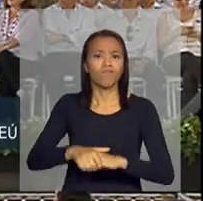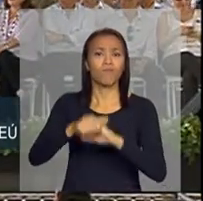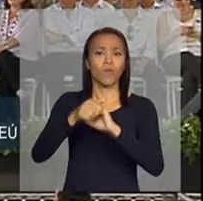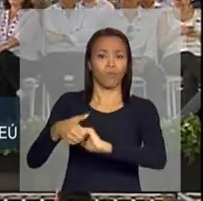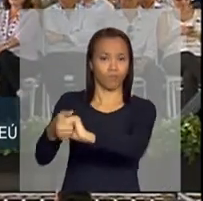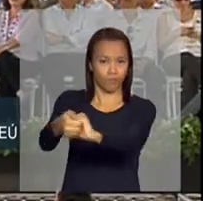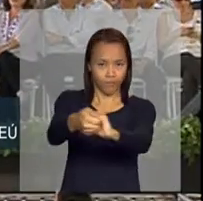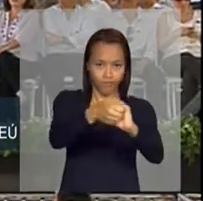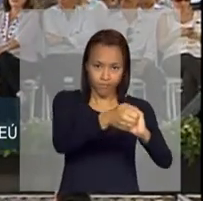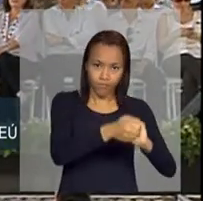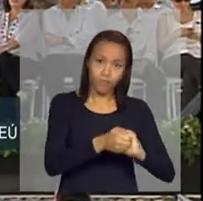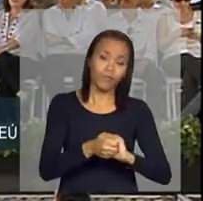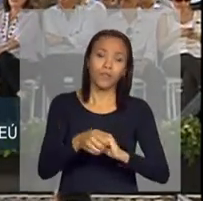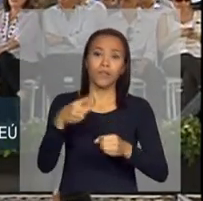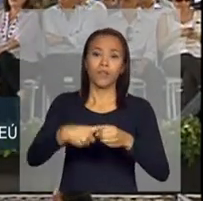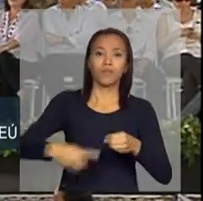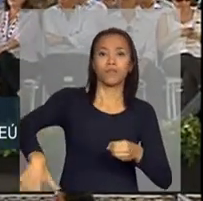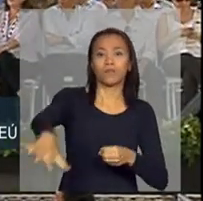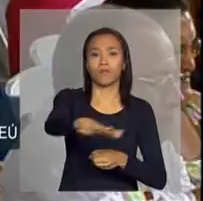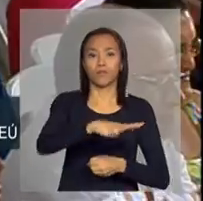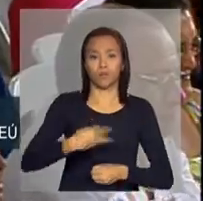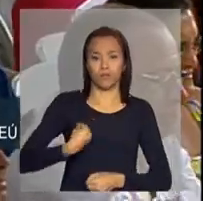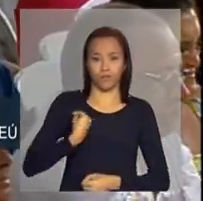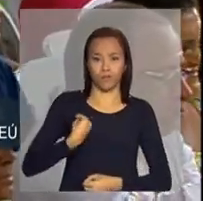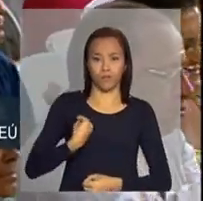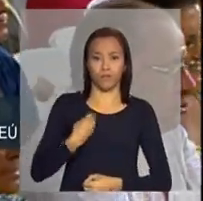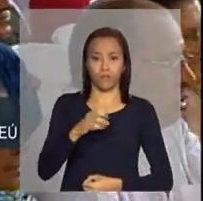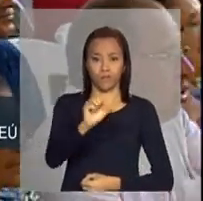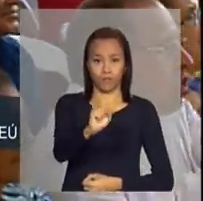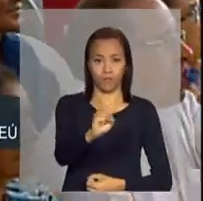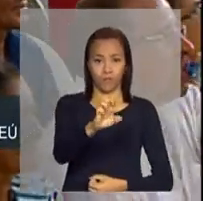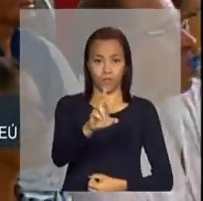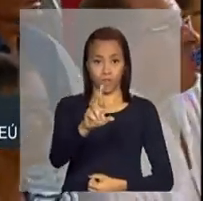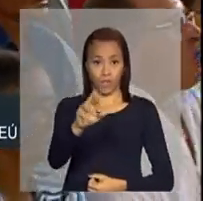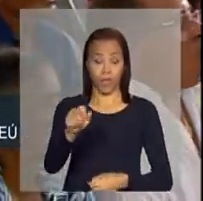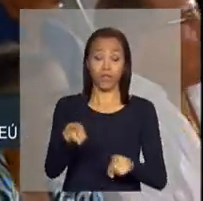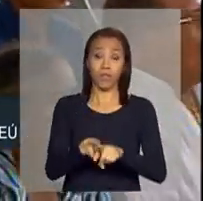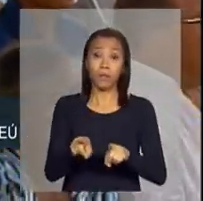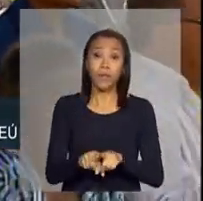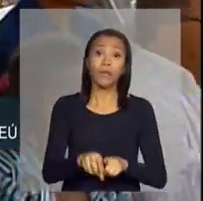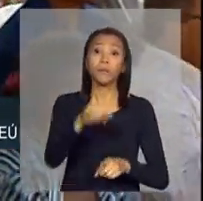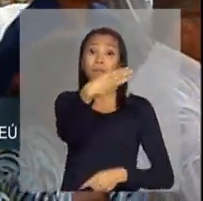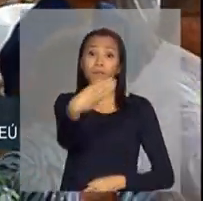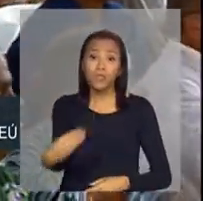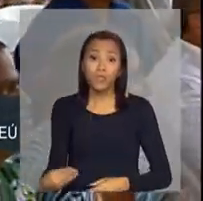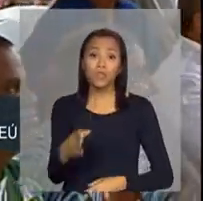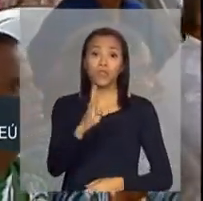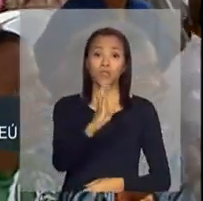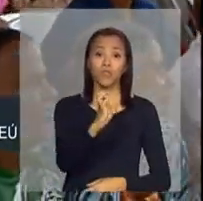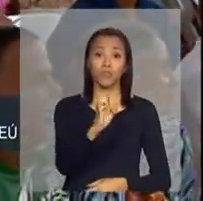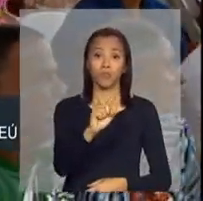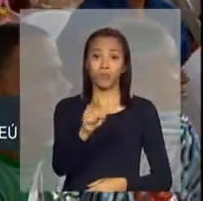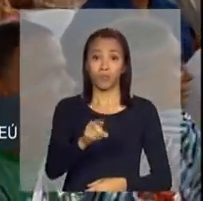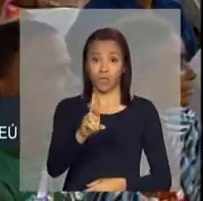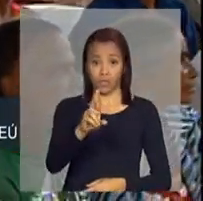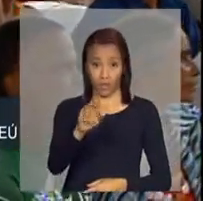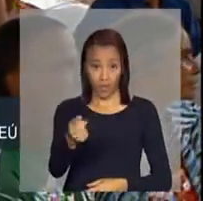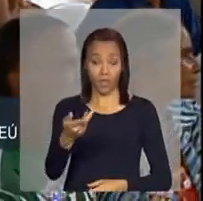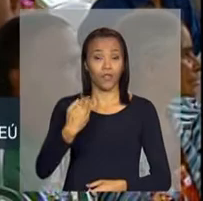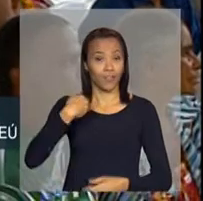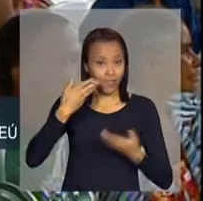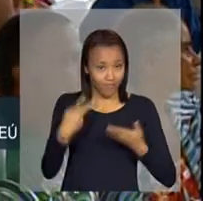Serra Talhada. Senhores ministros, ministro Fernando Bezerra, nosso conterrâneo e